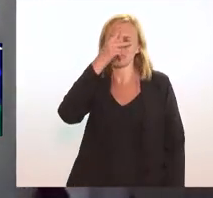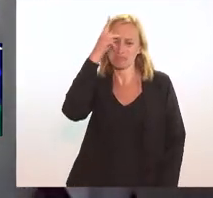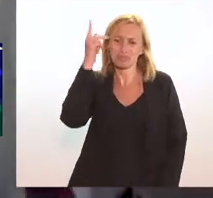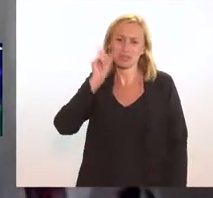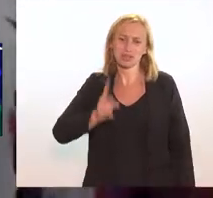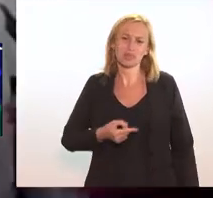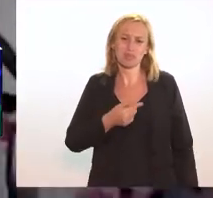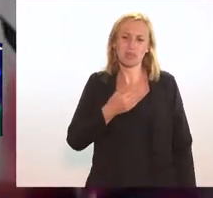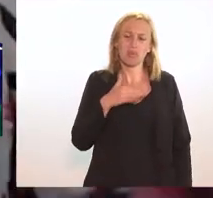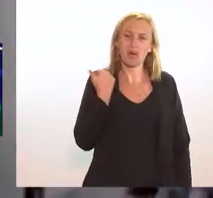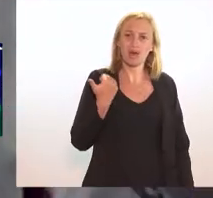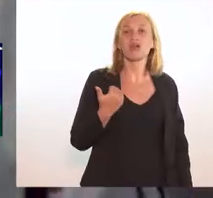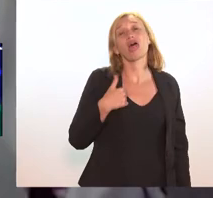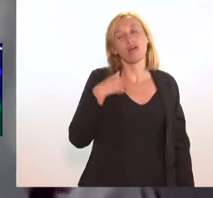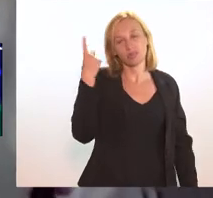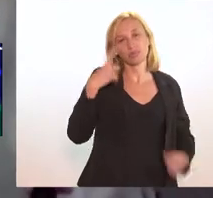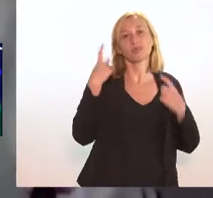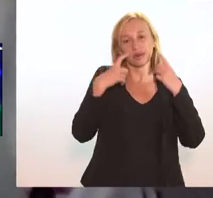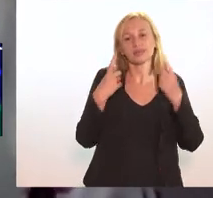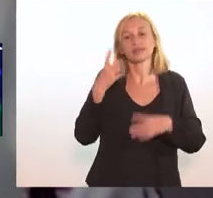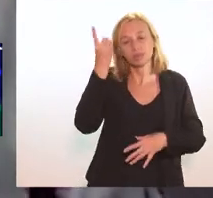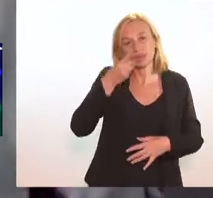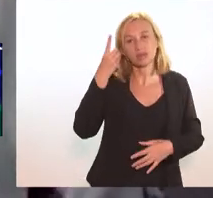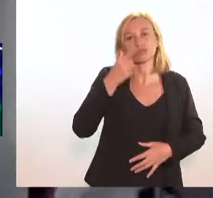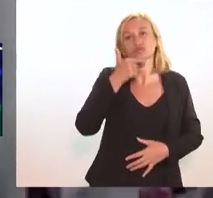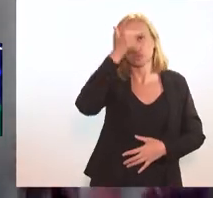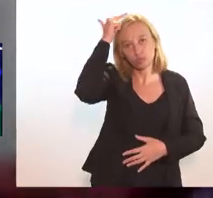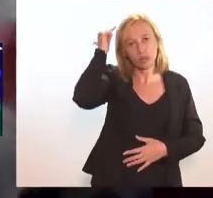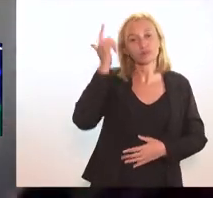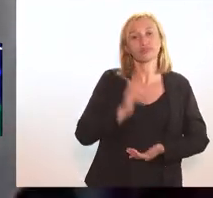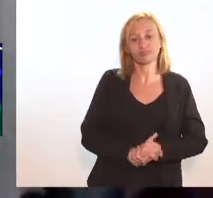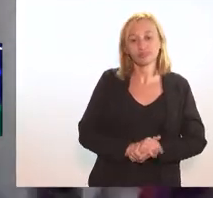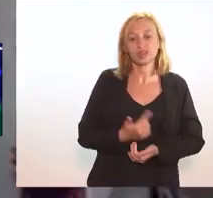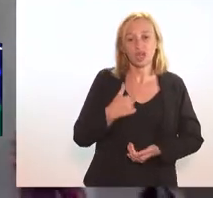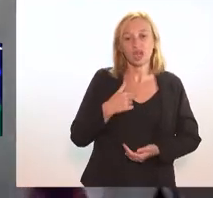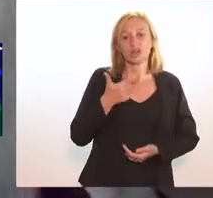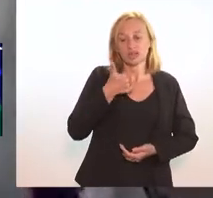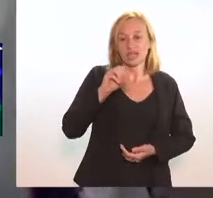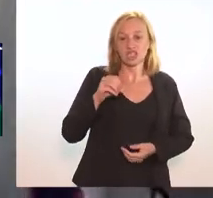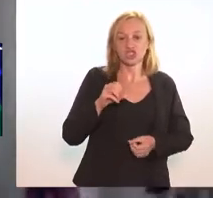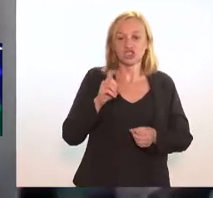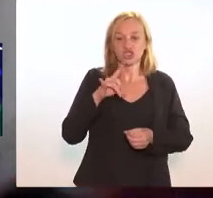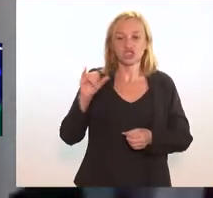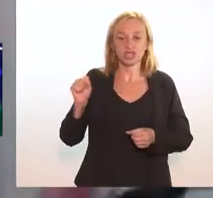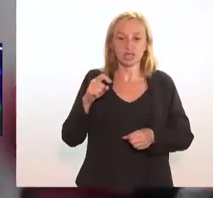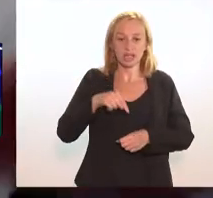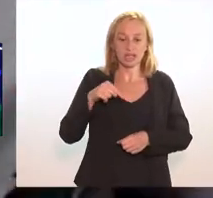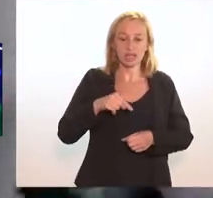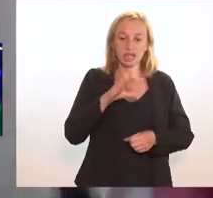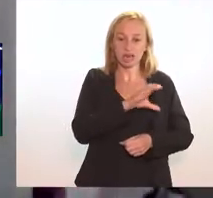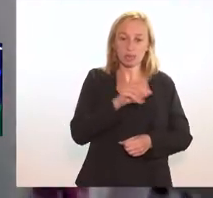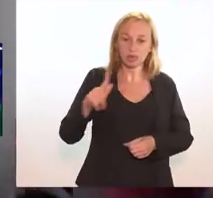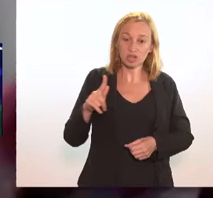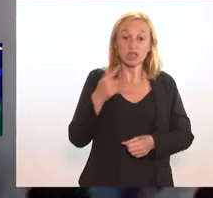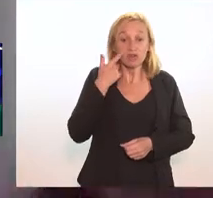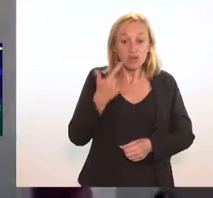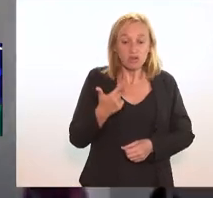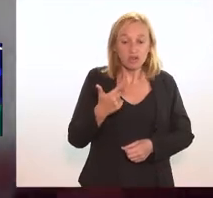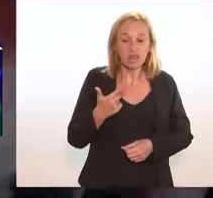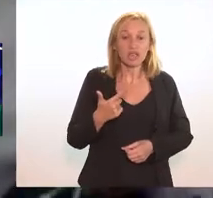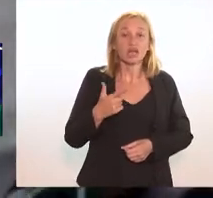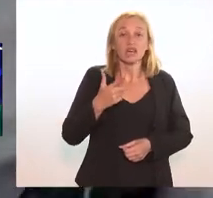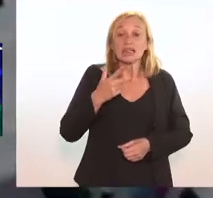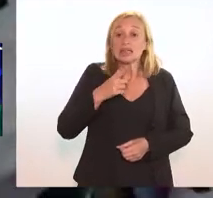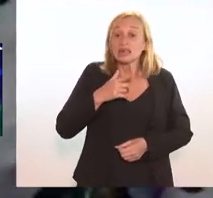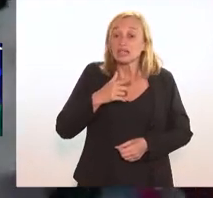país. Então, eu estou muito preocupada, deputado Luiz Paulo. Eu vou passar esses 10 dias aqui em Campo Grande e vou assistir às cenas que eu estou